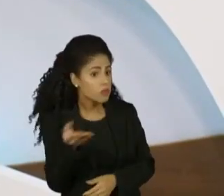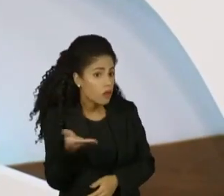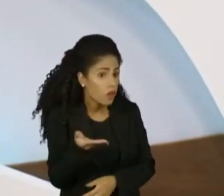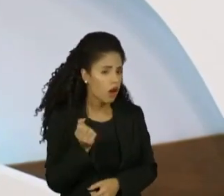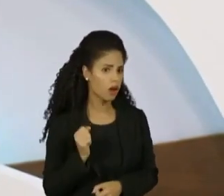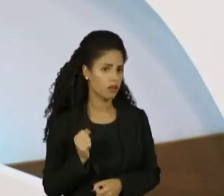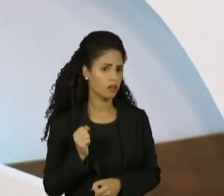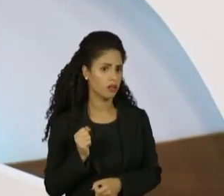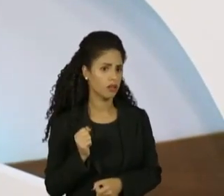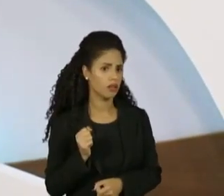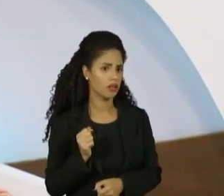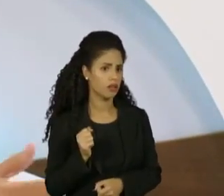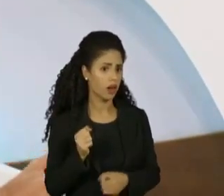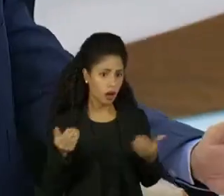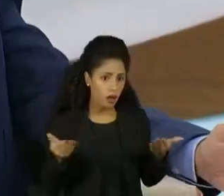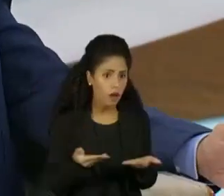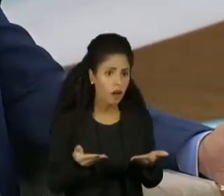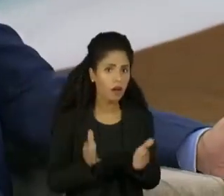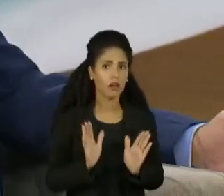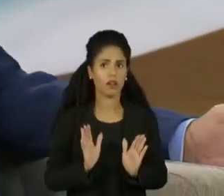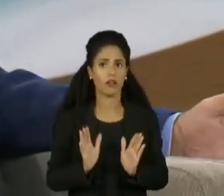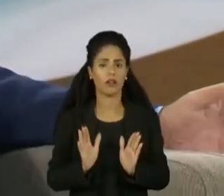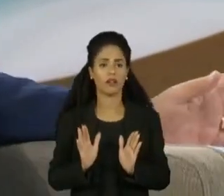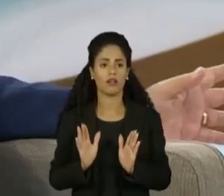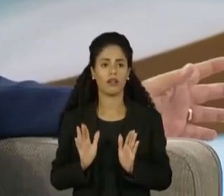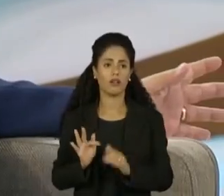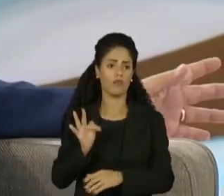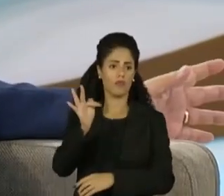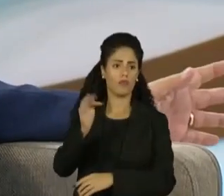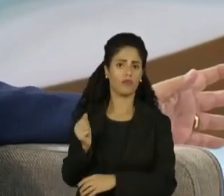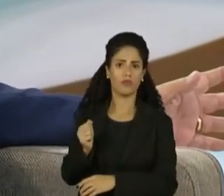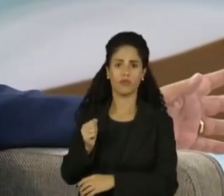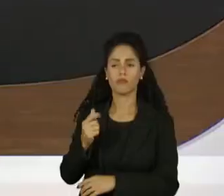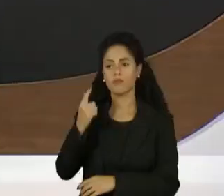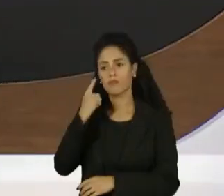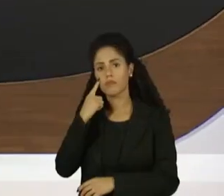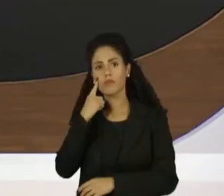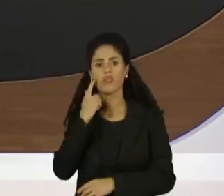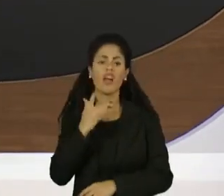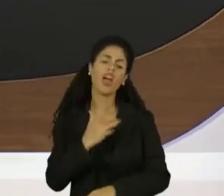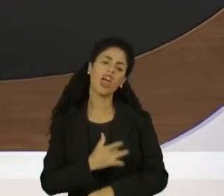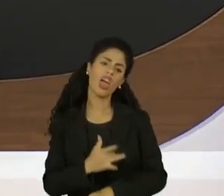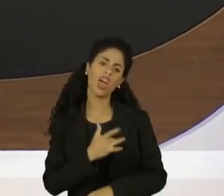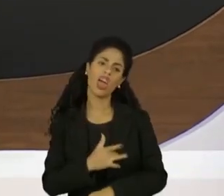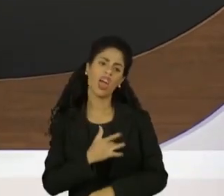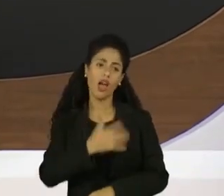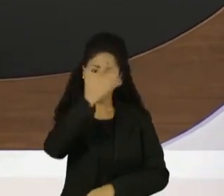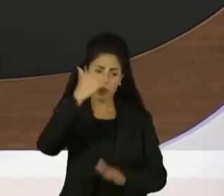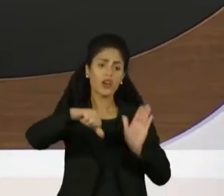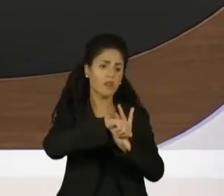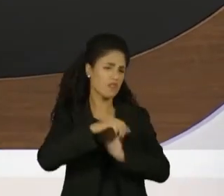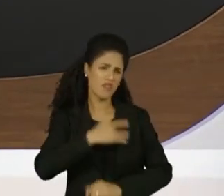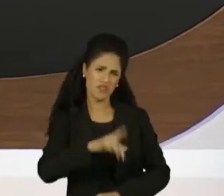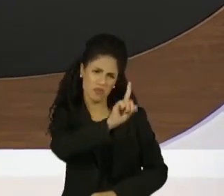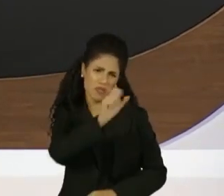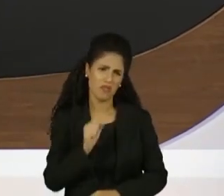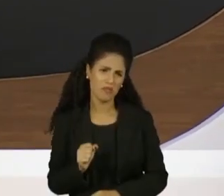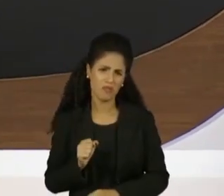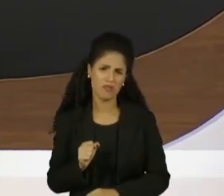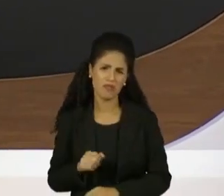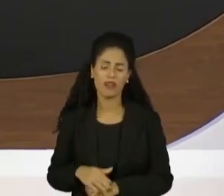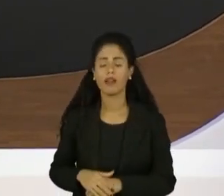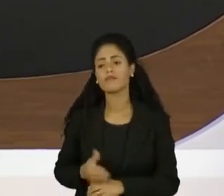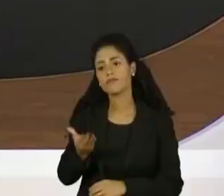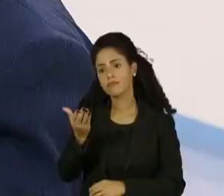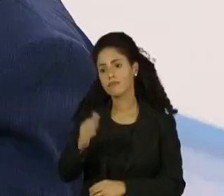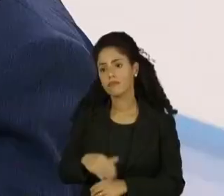agora. Eu acho que nós a gente também por exemplo, pode correr o risco de vitimizar quem é criminoso. Felipe, para a última do programa.